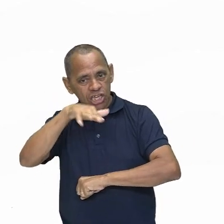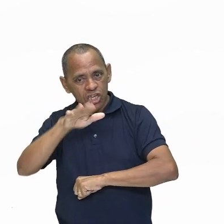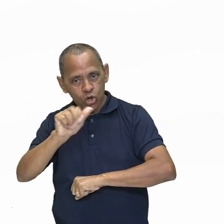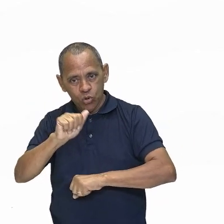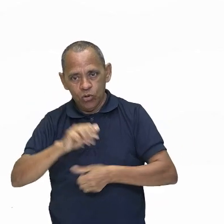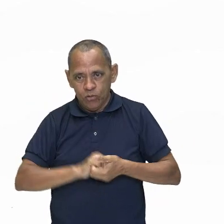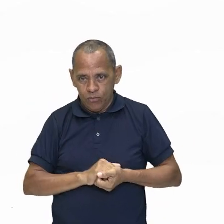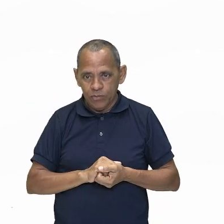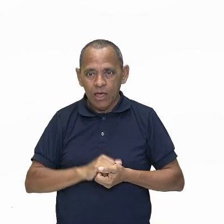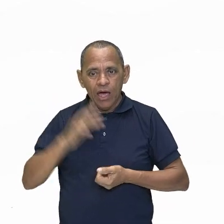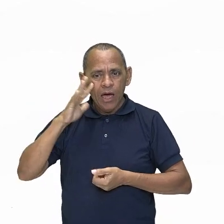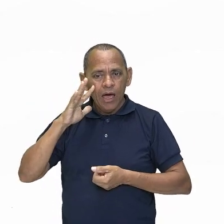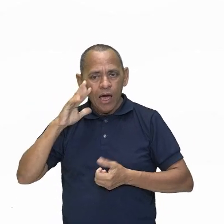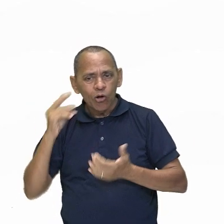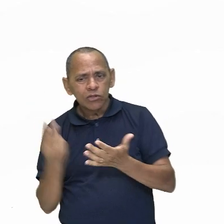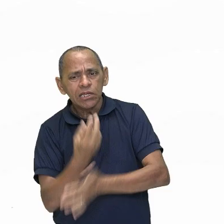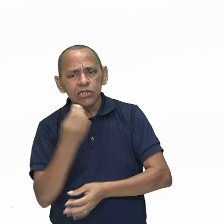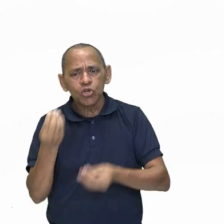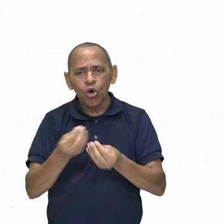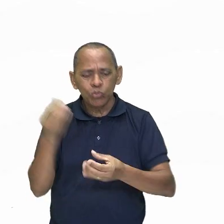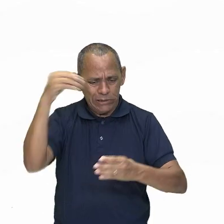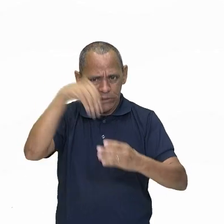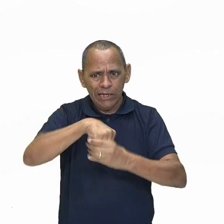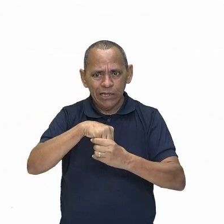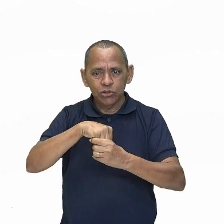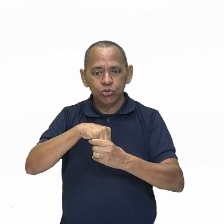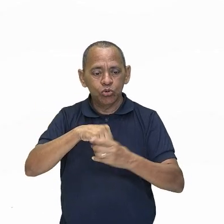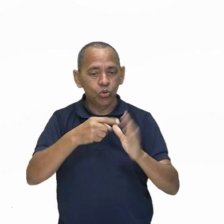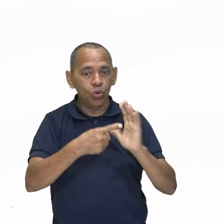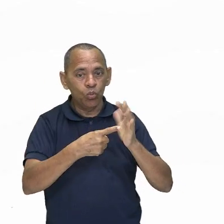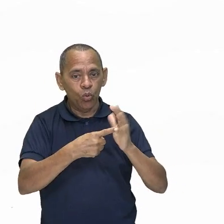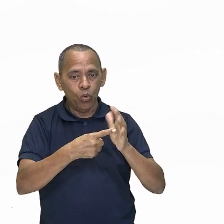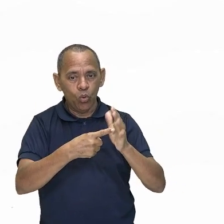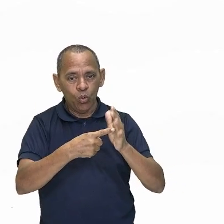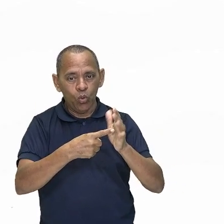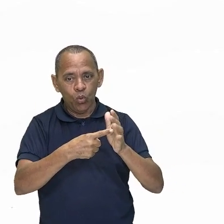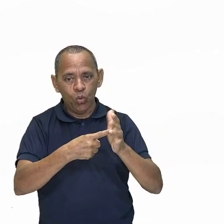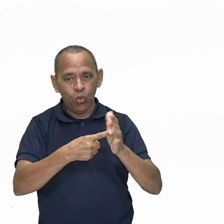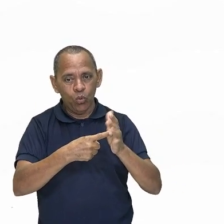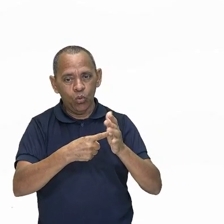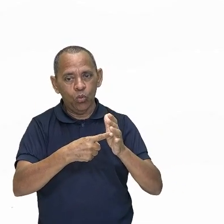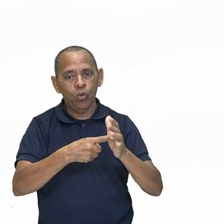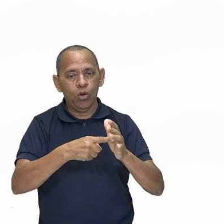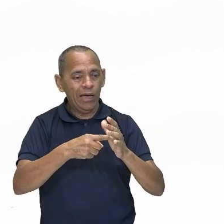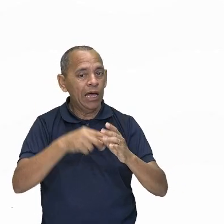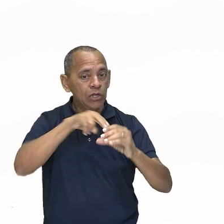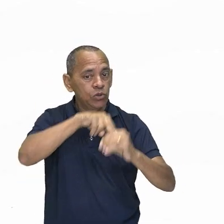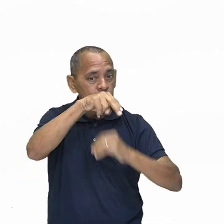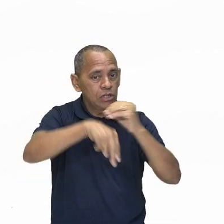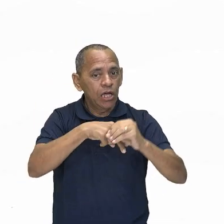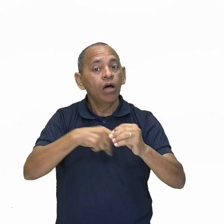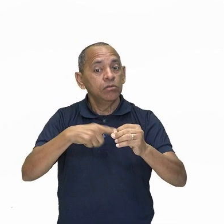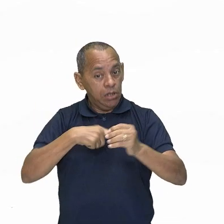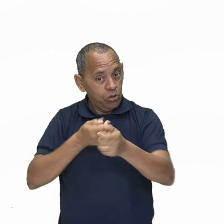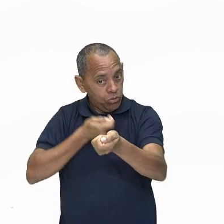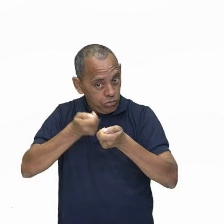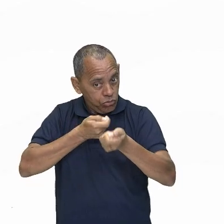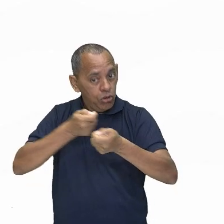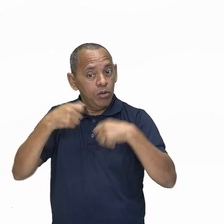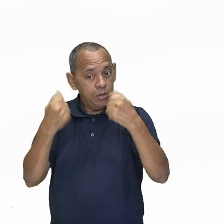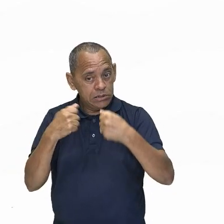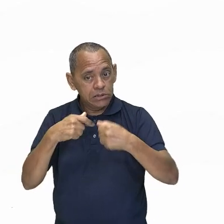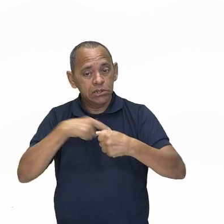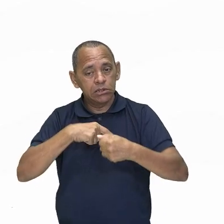E acontece no interior dos reatores nucleares, né? De forma muito bem controlada, de muito bem